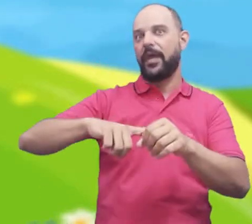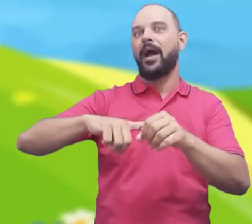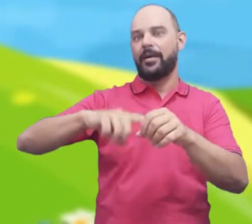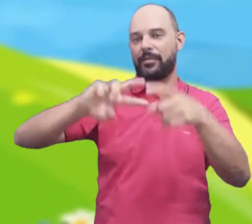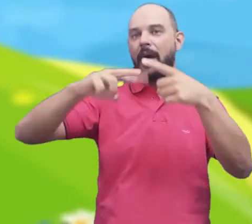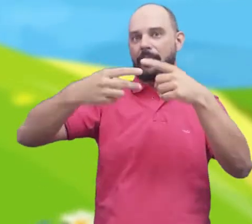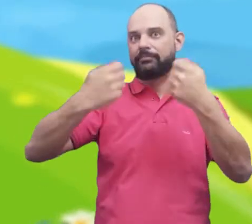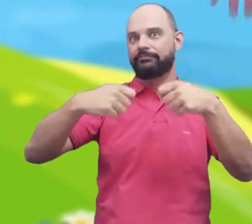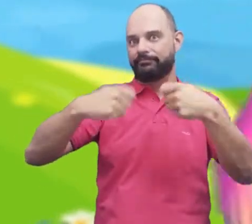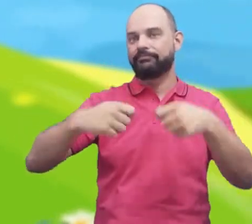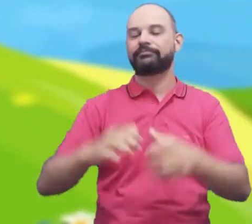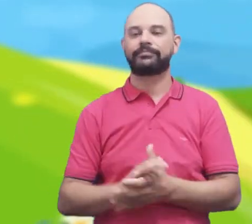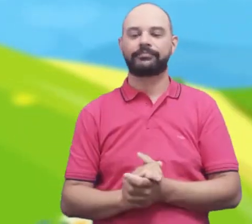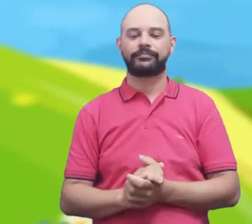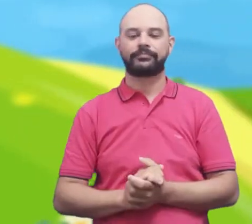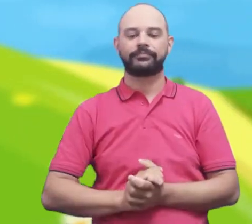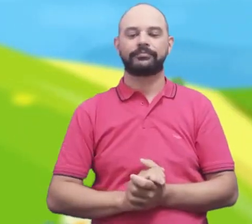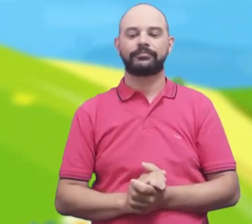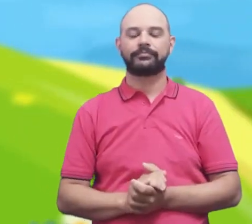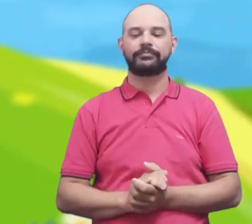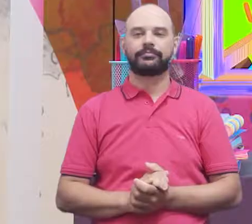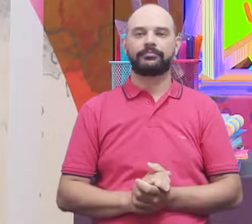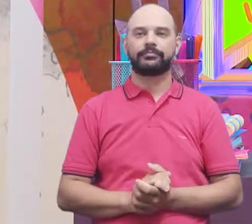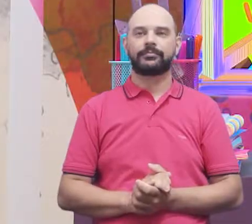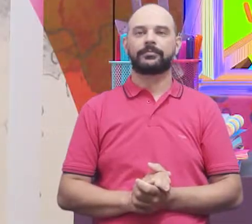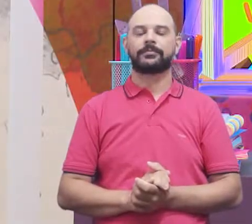para o laboratório.